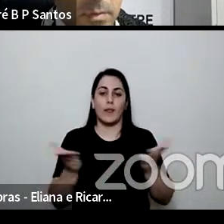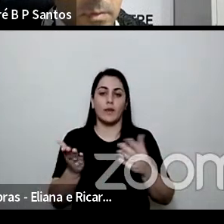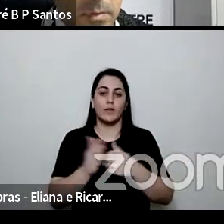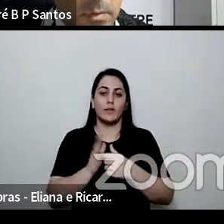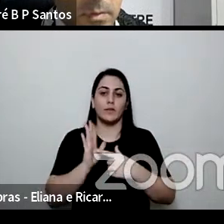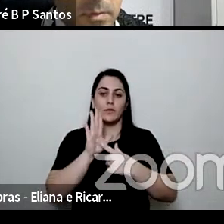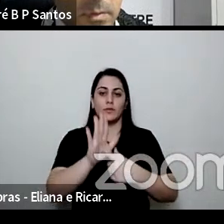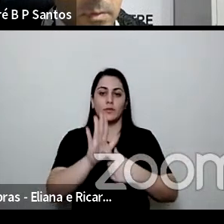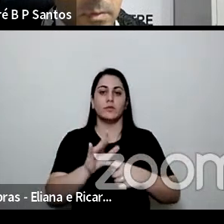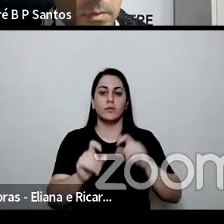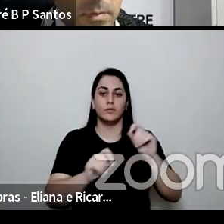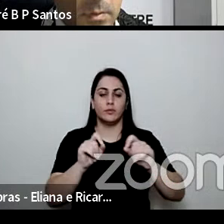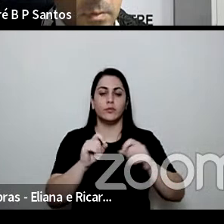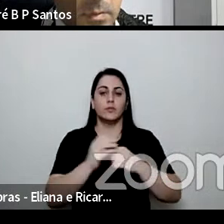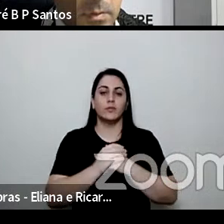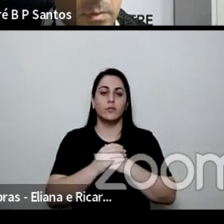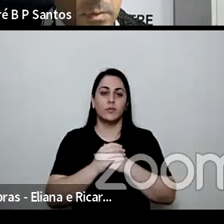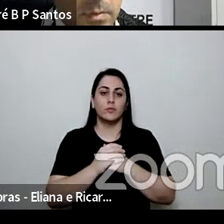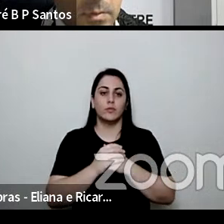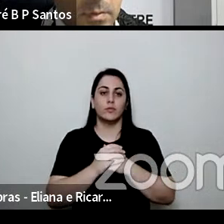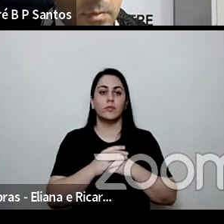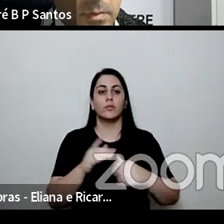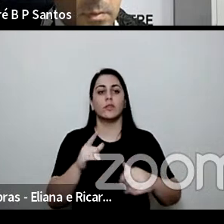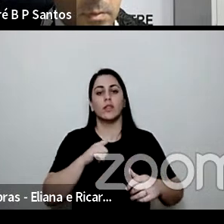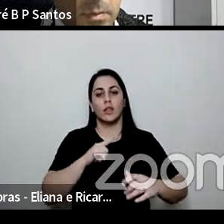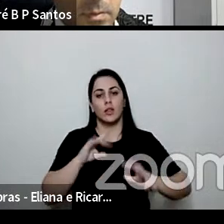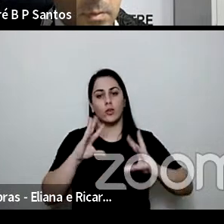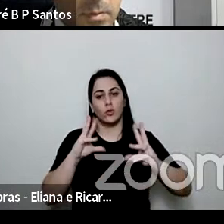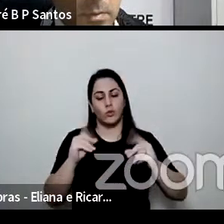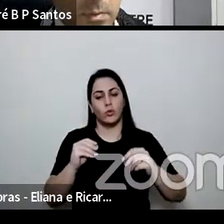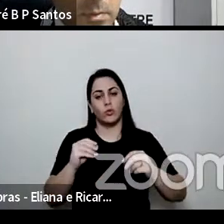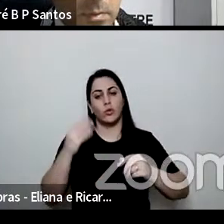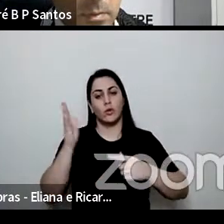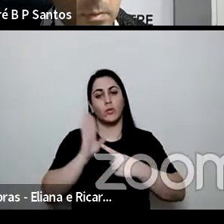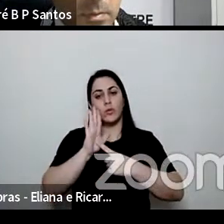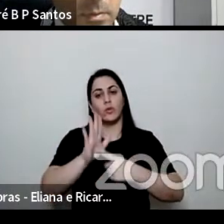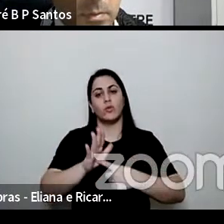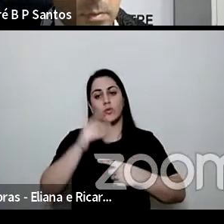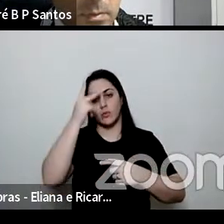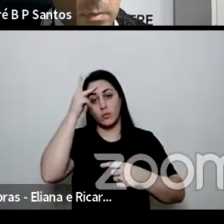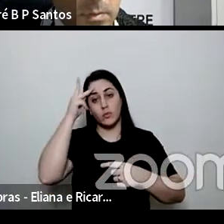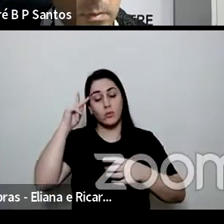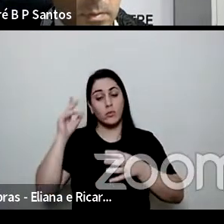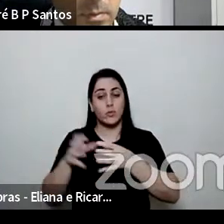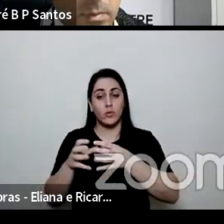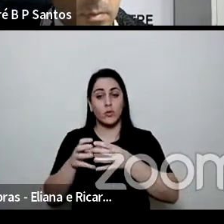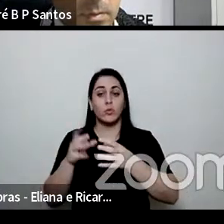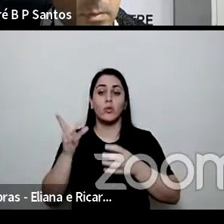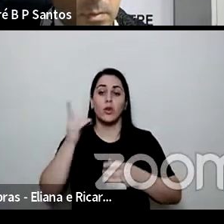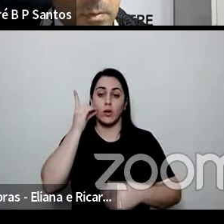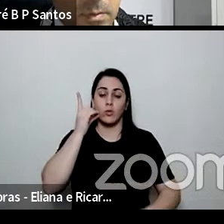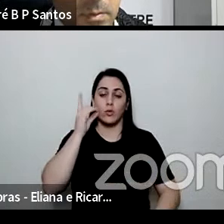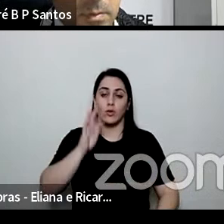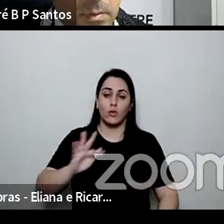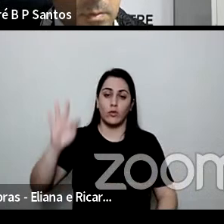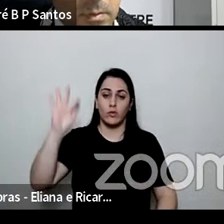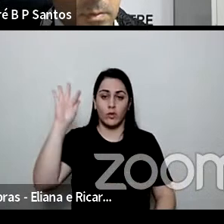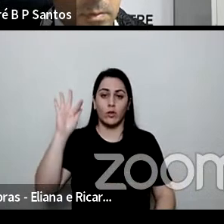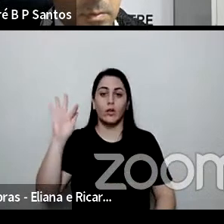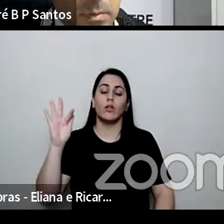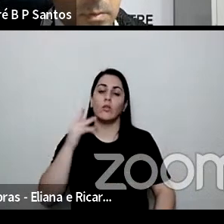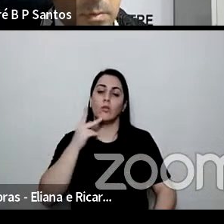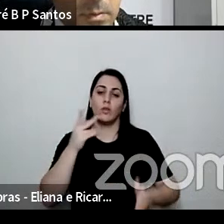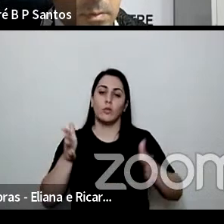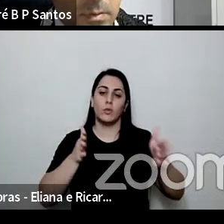nossos idosos impugnados de vovó a toda evidência as parlamentares do candidato com quantos deputado federal sem fazer missão ao